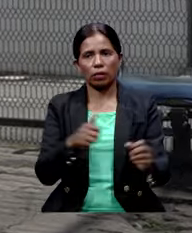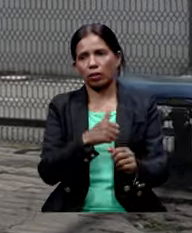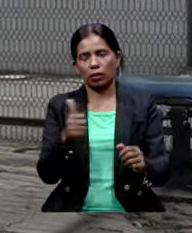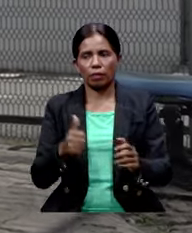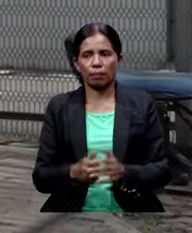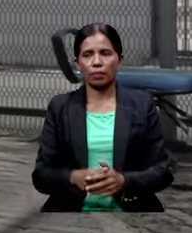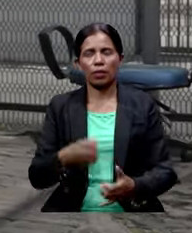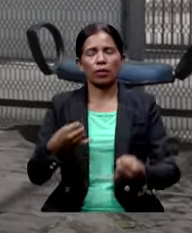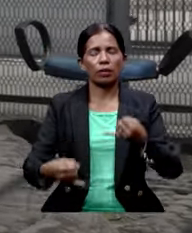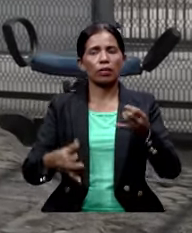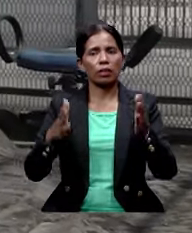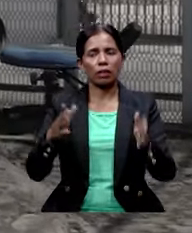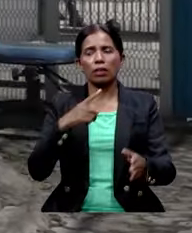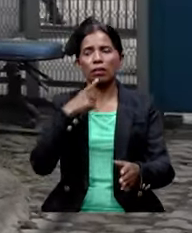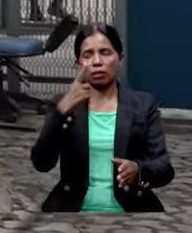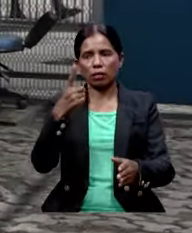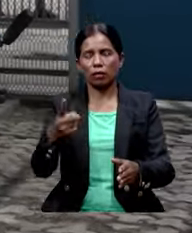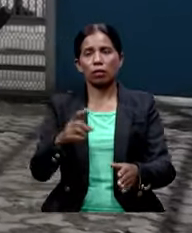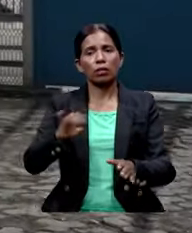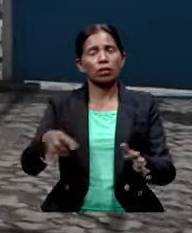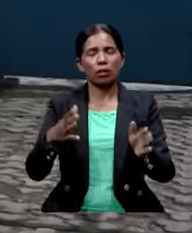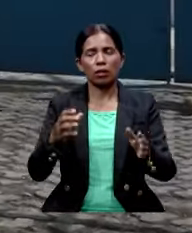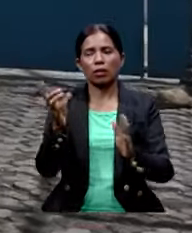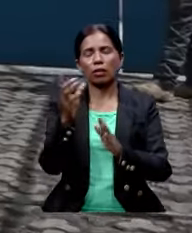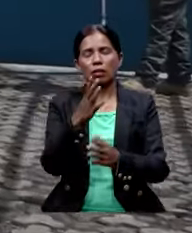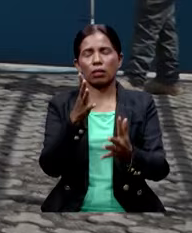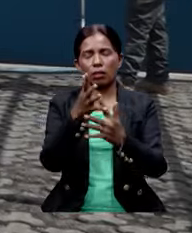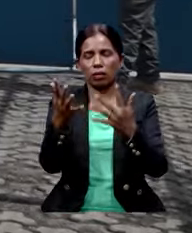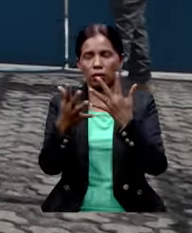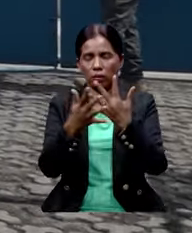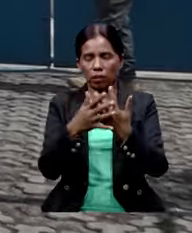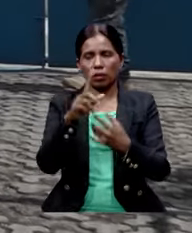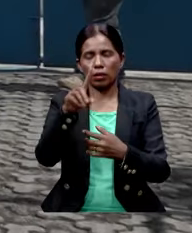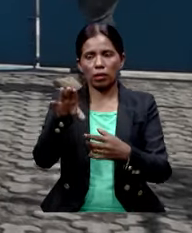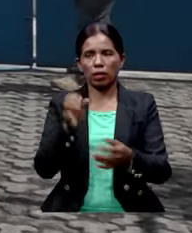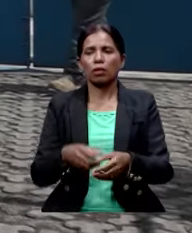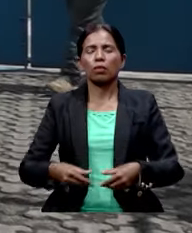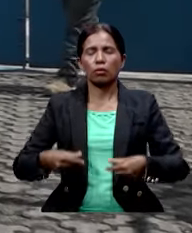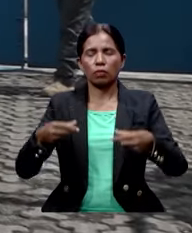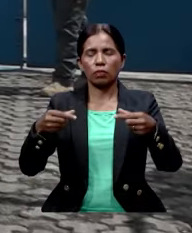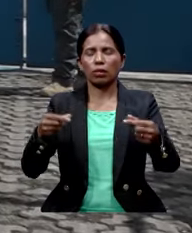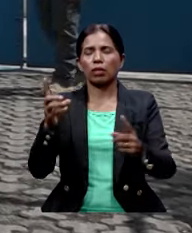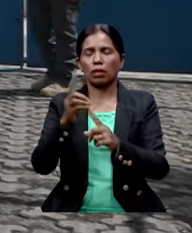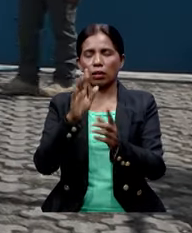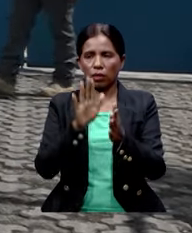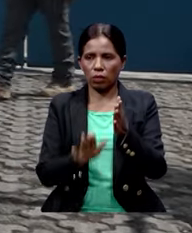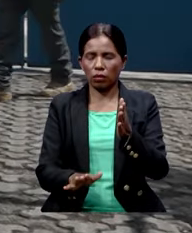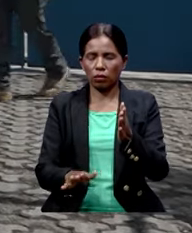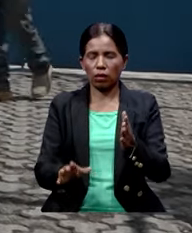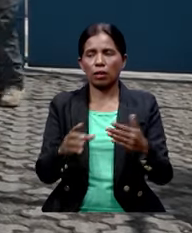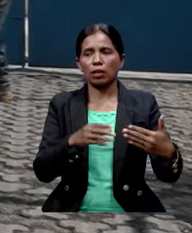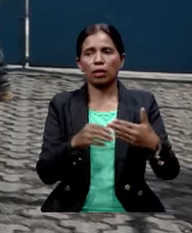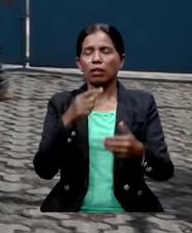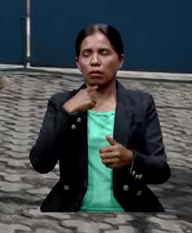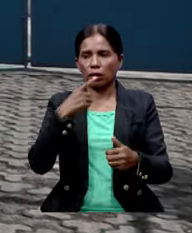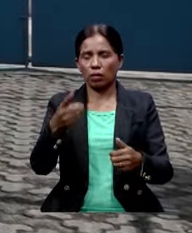engenheiro jornalista se questiona com a badadur ato se da recém e a prisão suai, russo ato for indulto, líder órgão soberano da Huluk